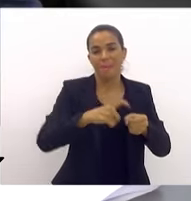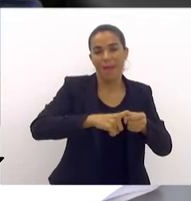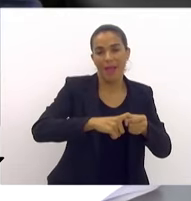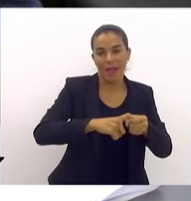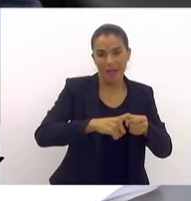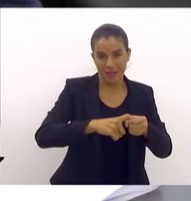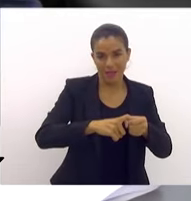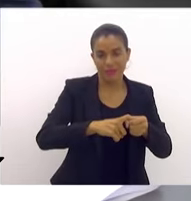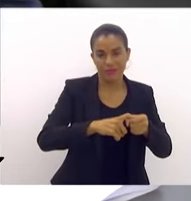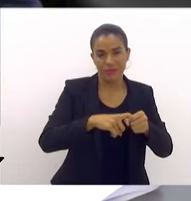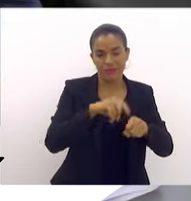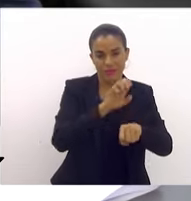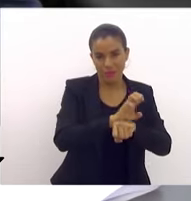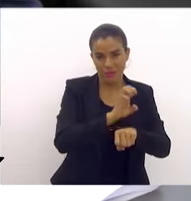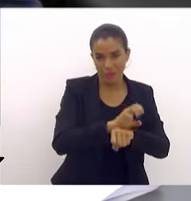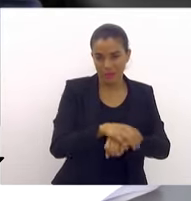E